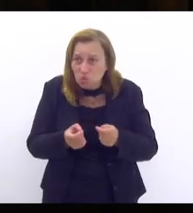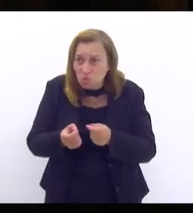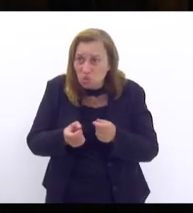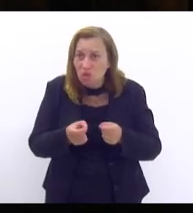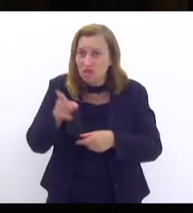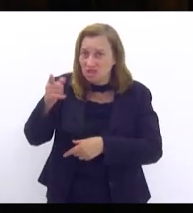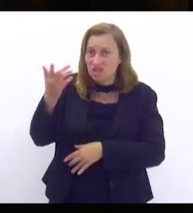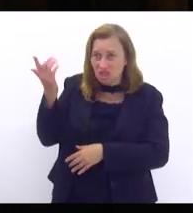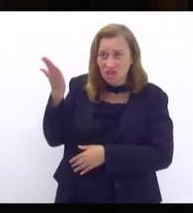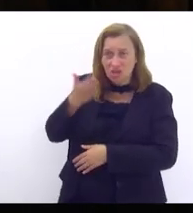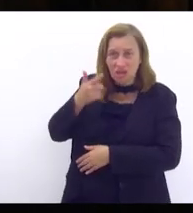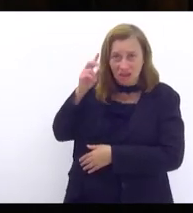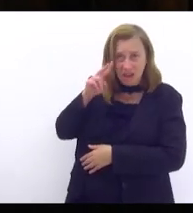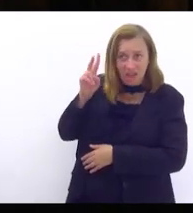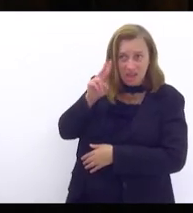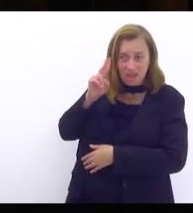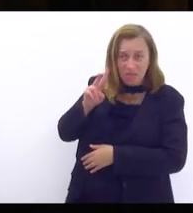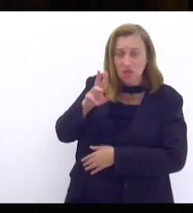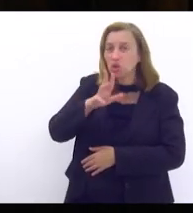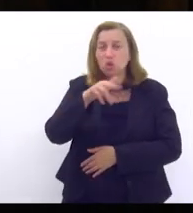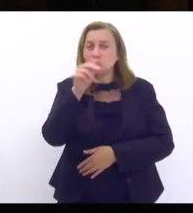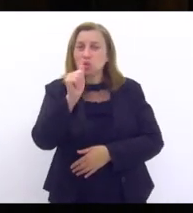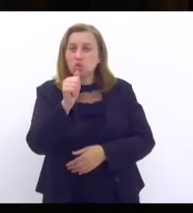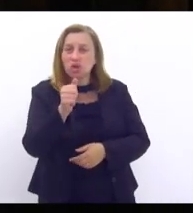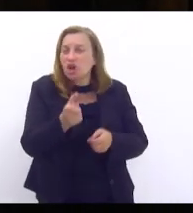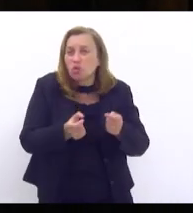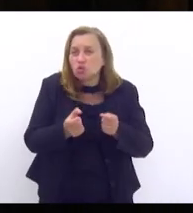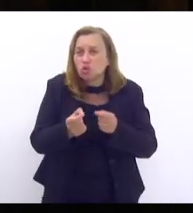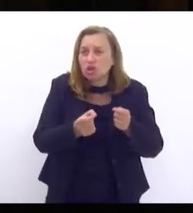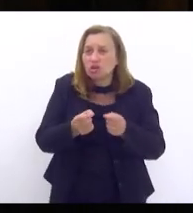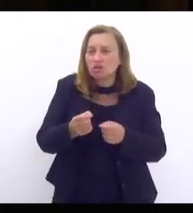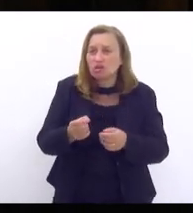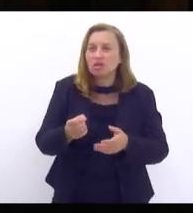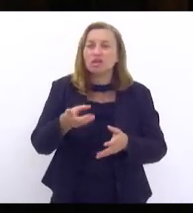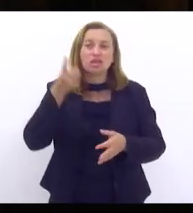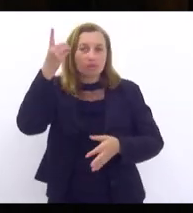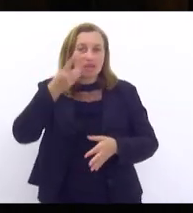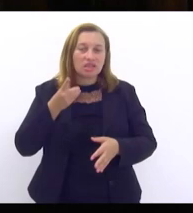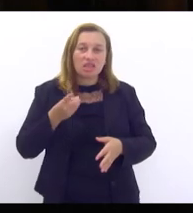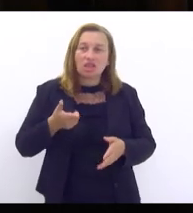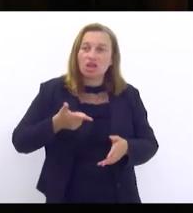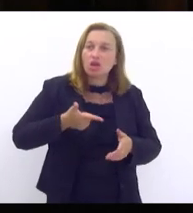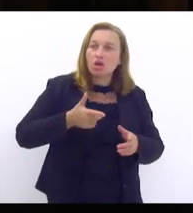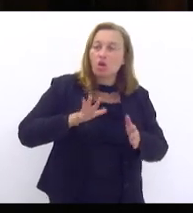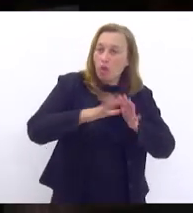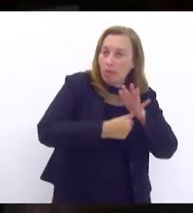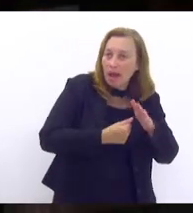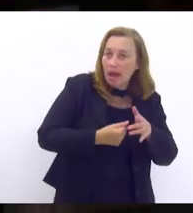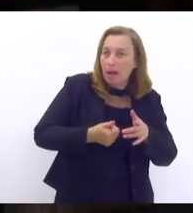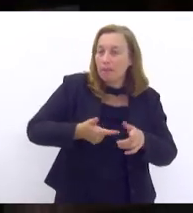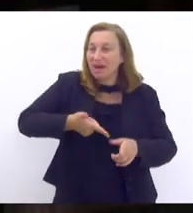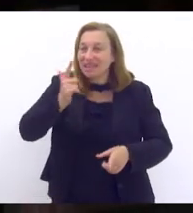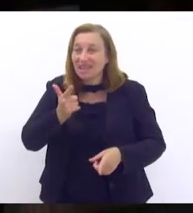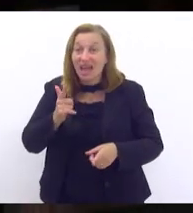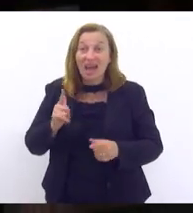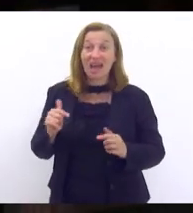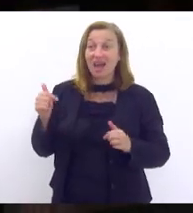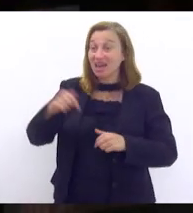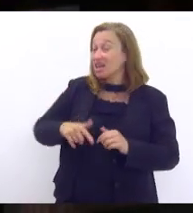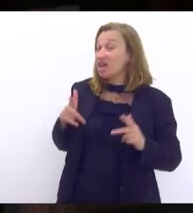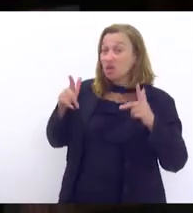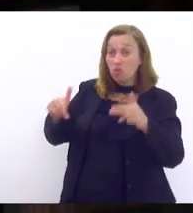né? Lembra? Que era, nunca jogou, não? É um joguinho, deputado, que você tem que roubar, matar, que aí você ganha ponto. Aqui é praticamente o GTA da vida